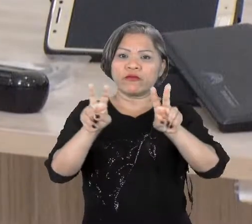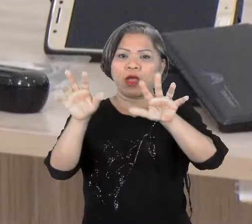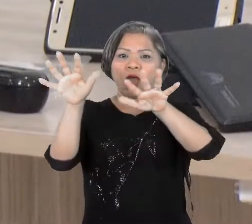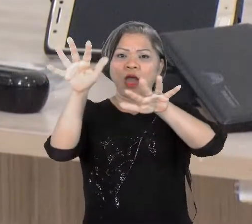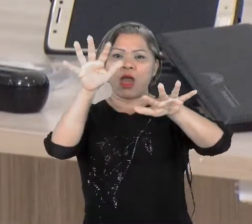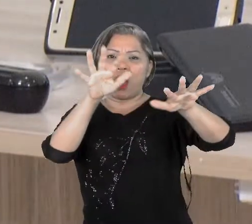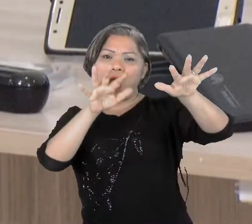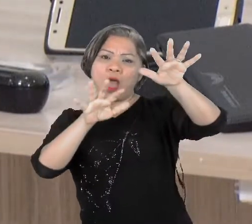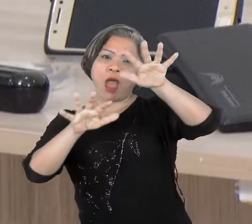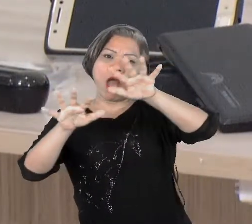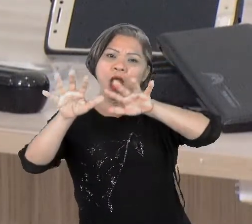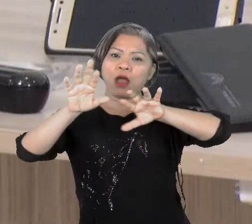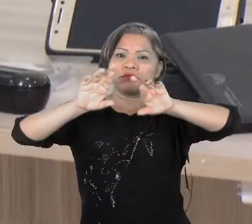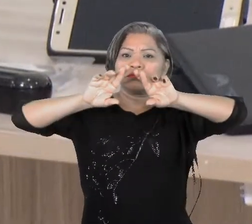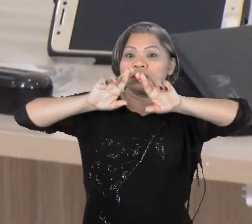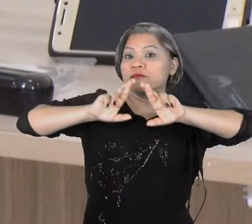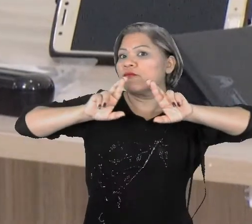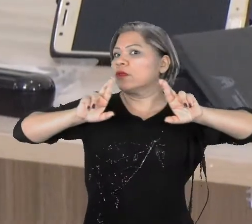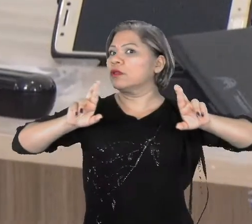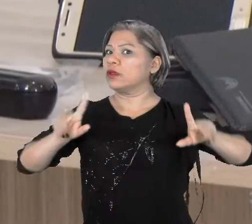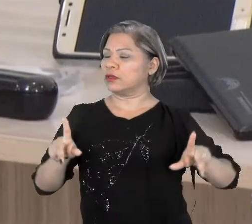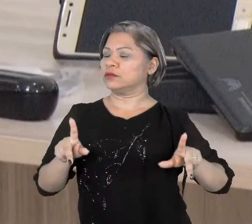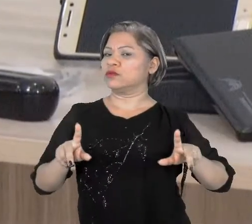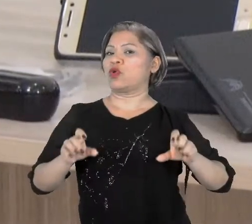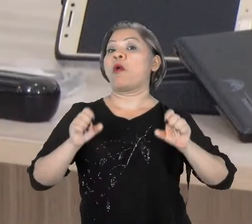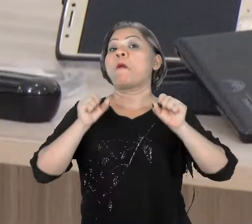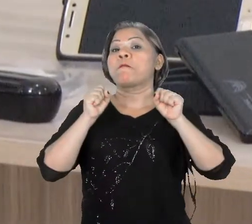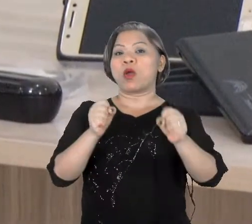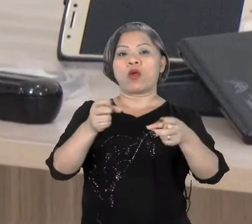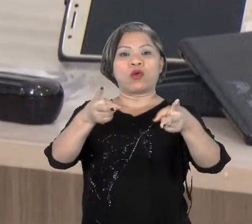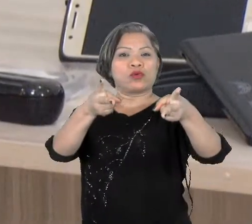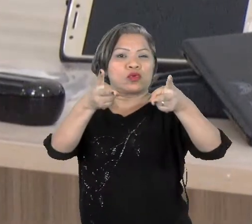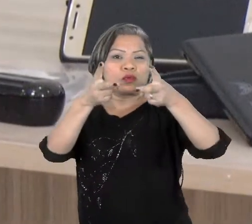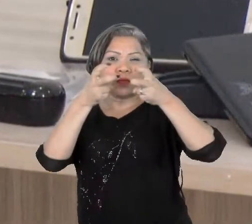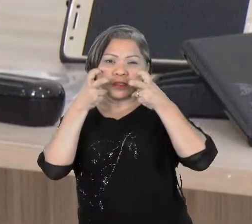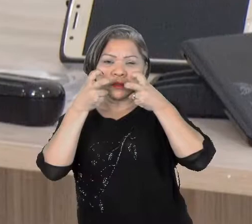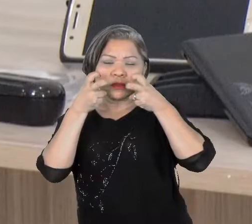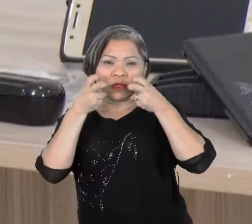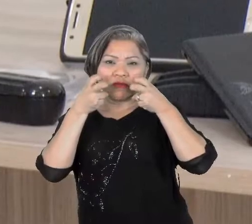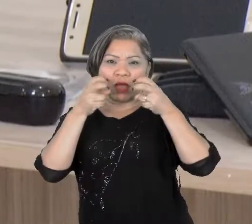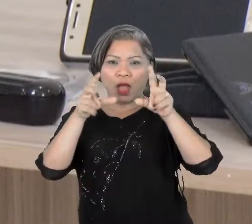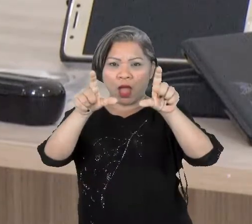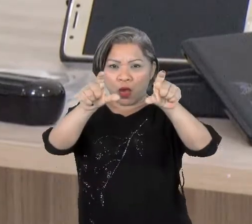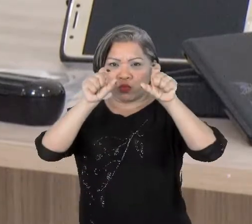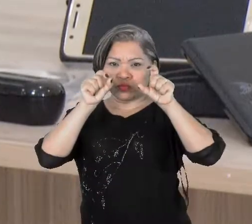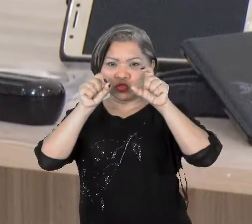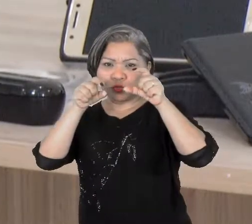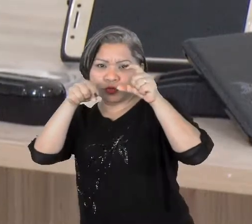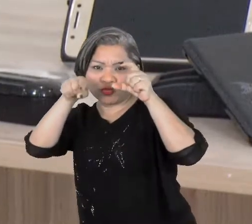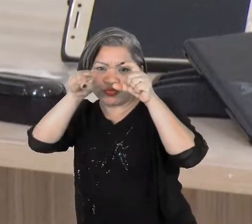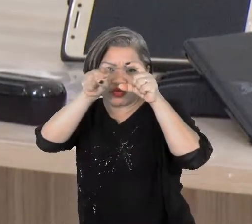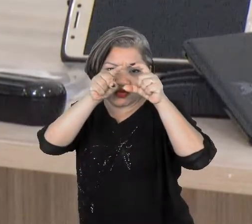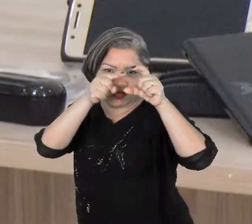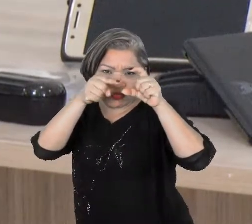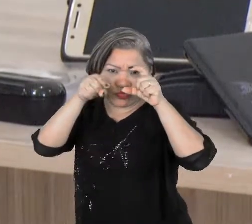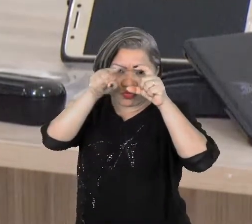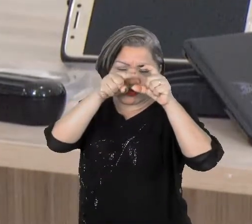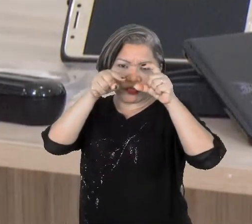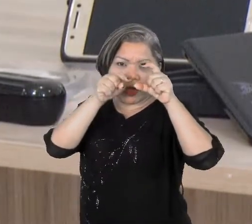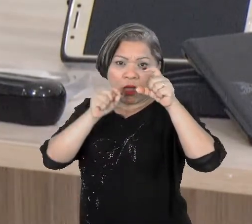Você pode observar através do giroscópio do dispositivo, você pode observar